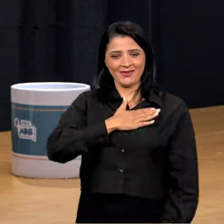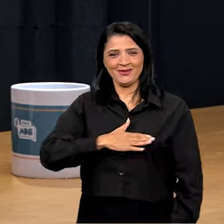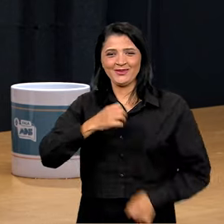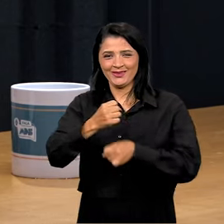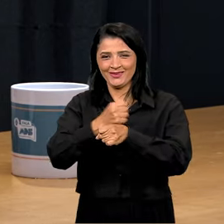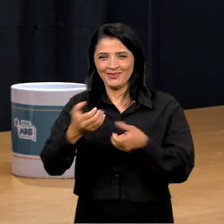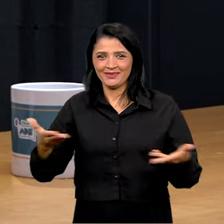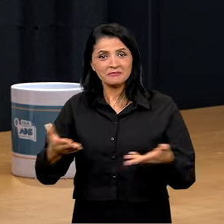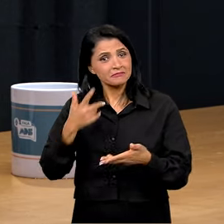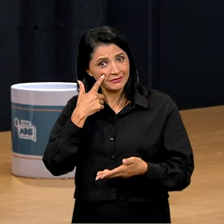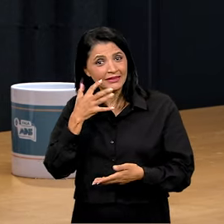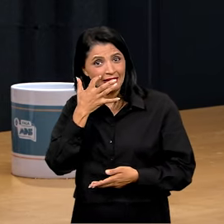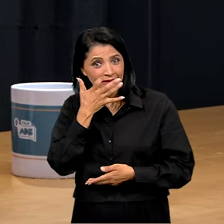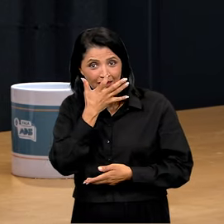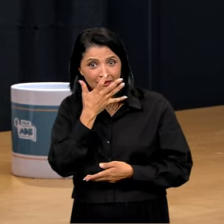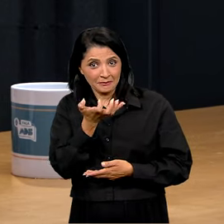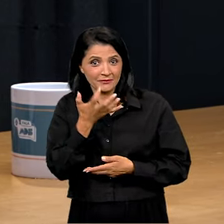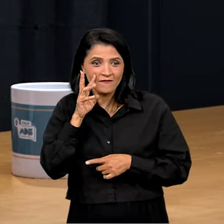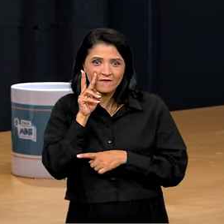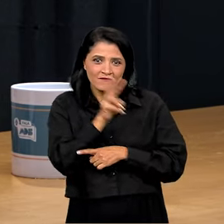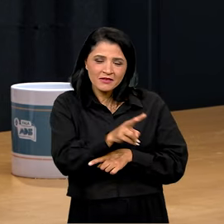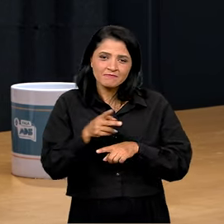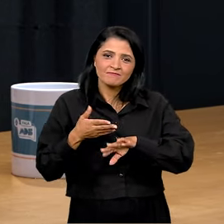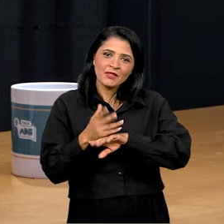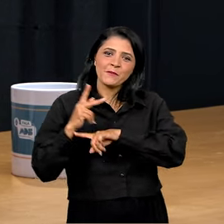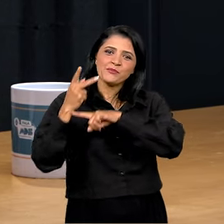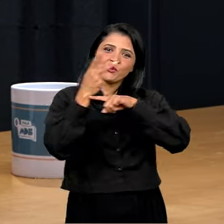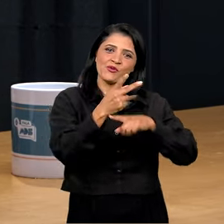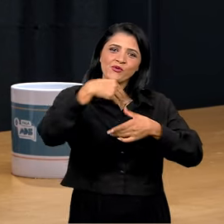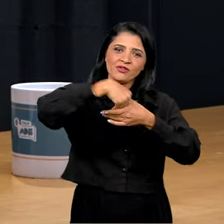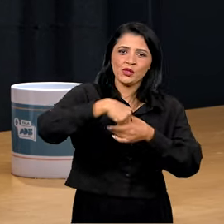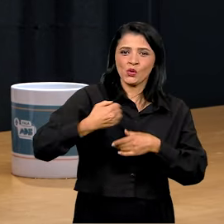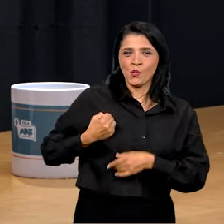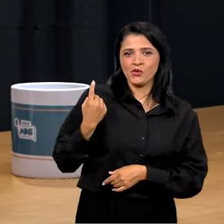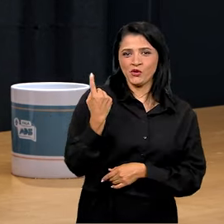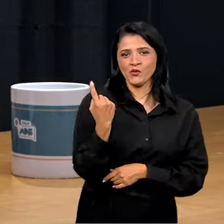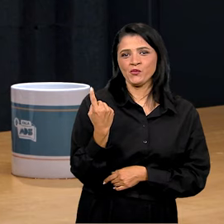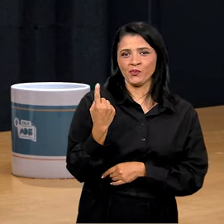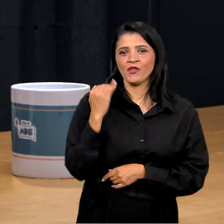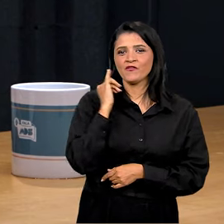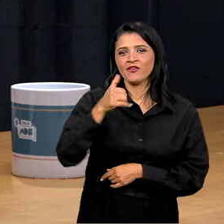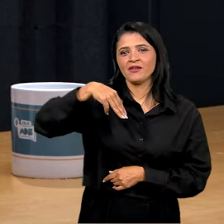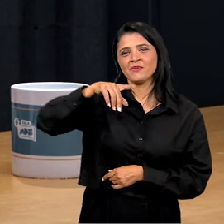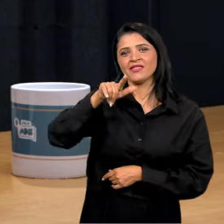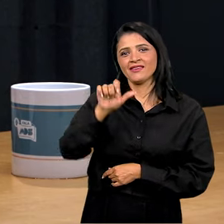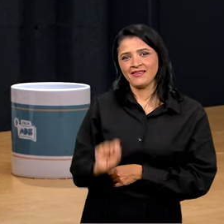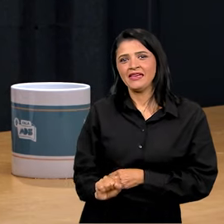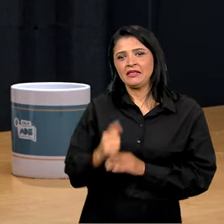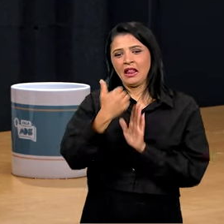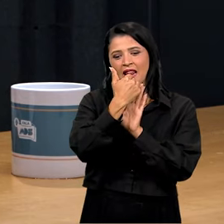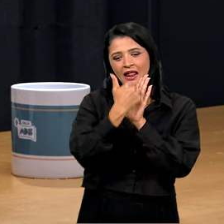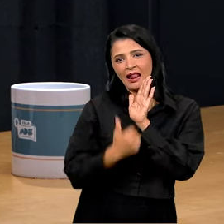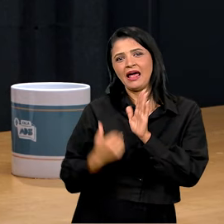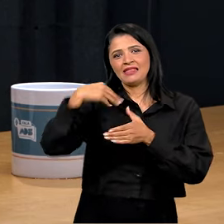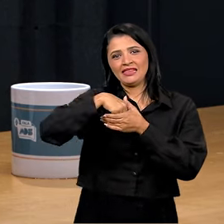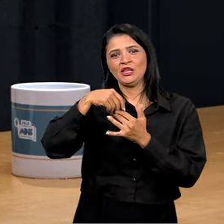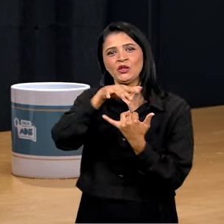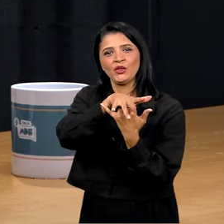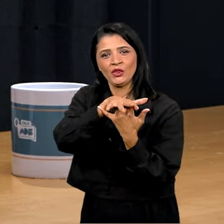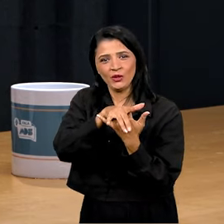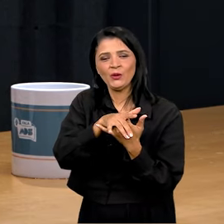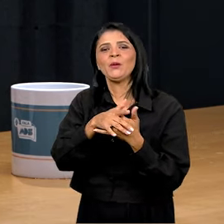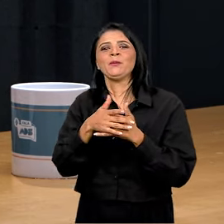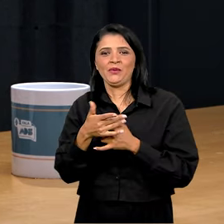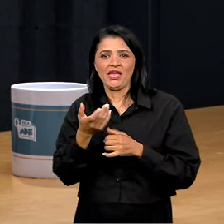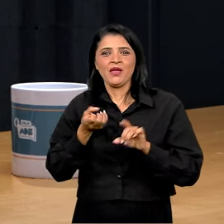deste ano quem tiver interesse em assistir basta procurar pelo programa número um do fal MDS na playlist que fica no YouTube